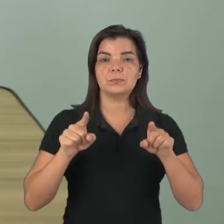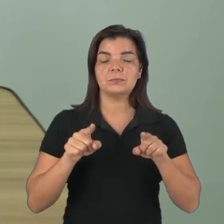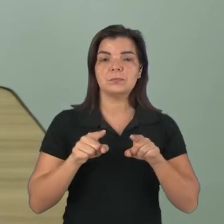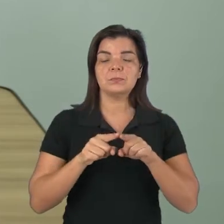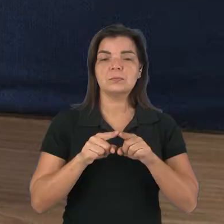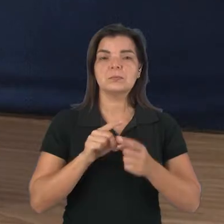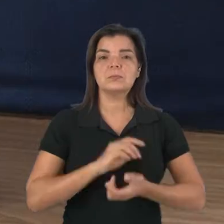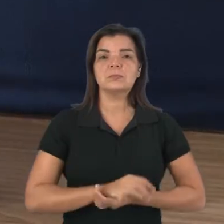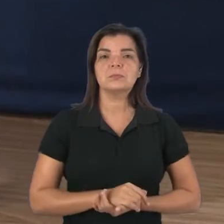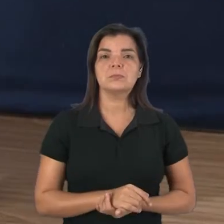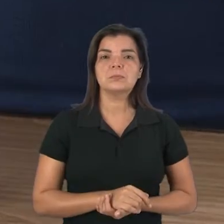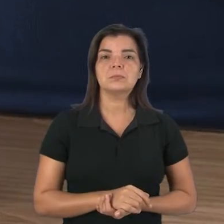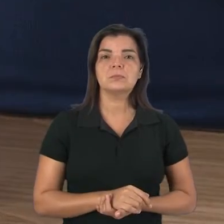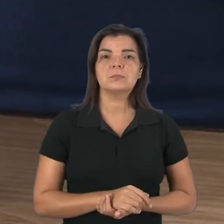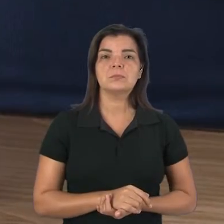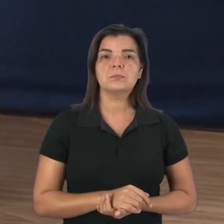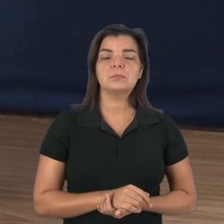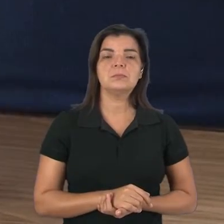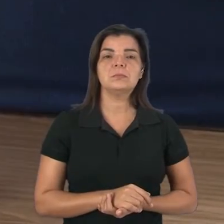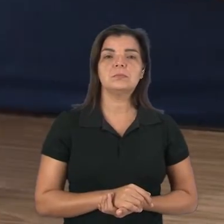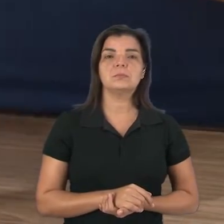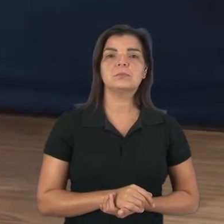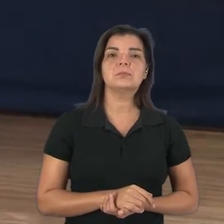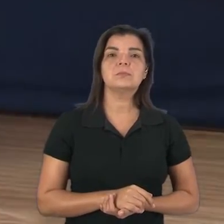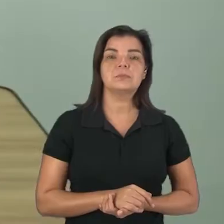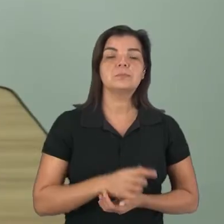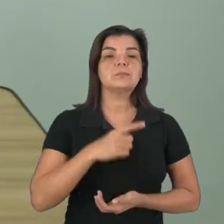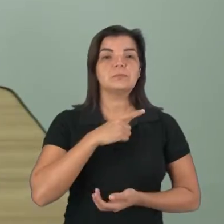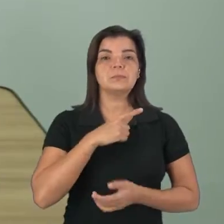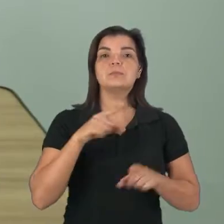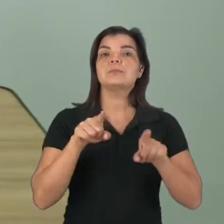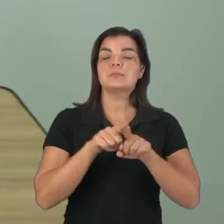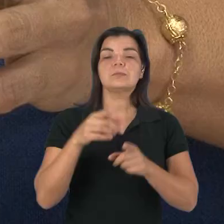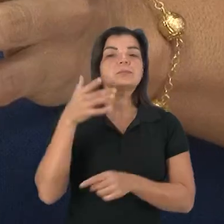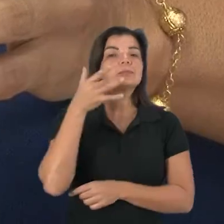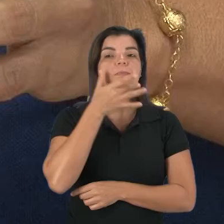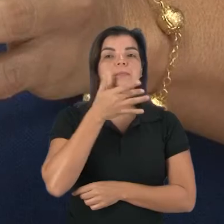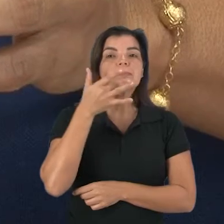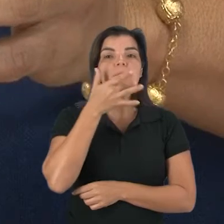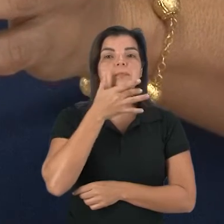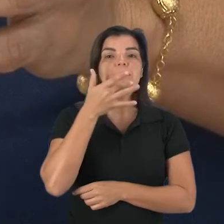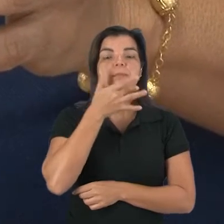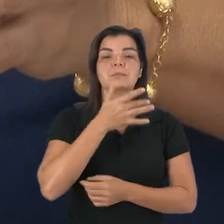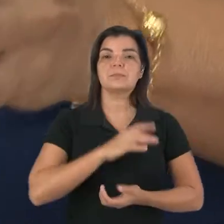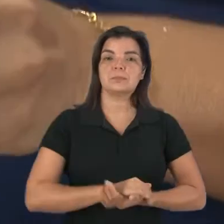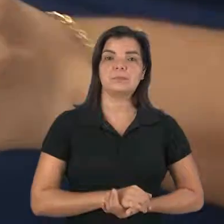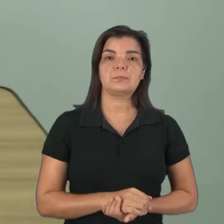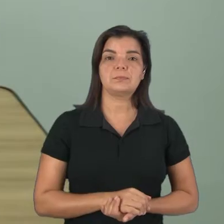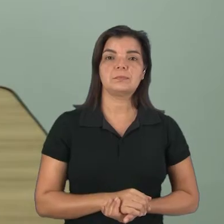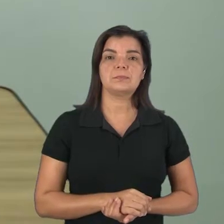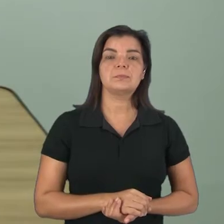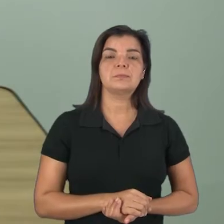mostrar para vocês a pera ela deve estar uma delícia um